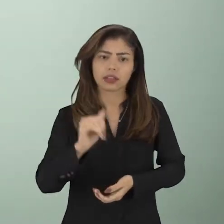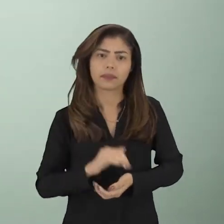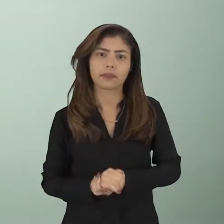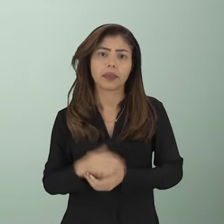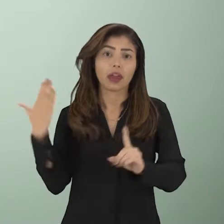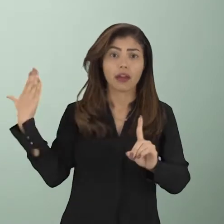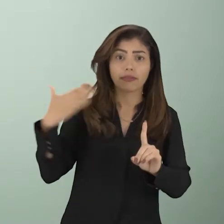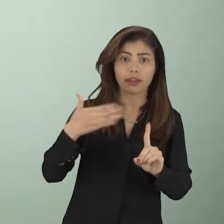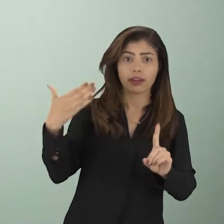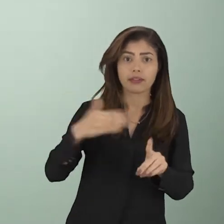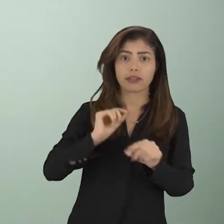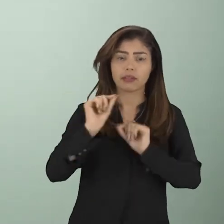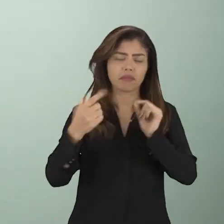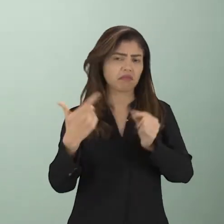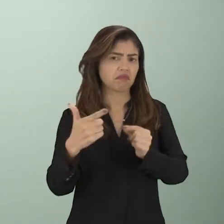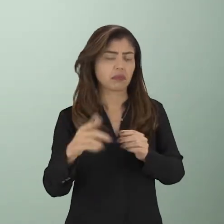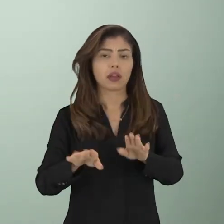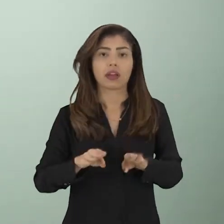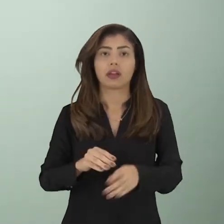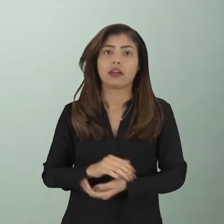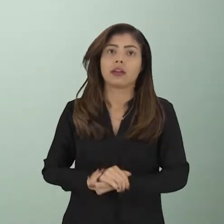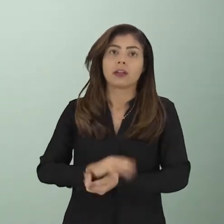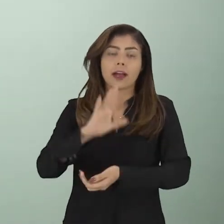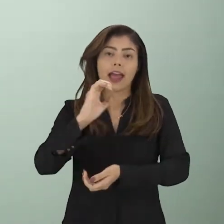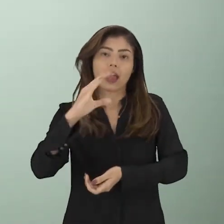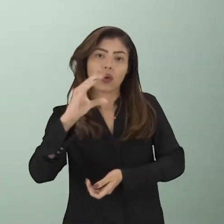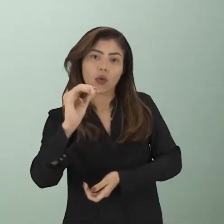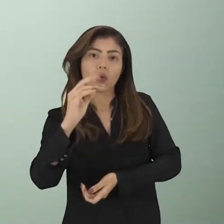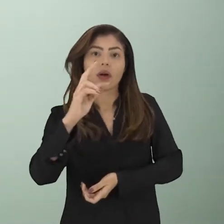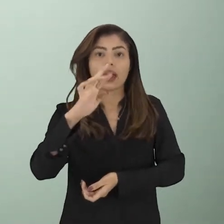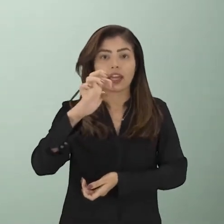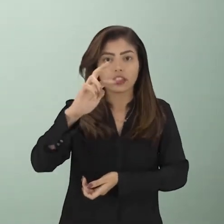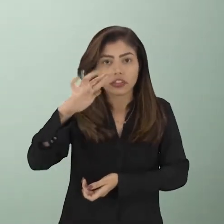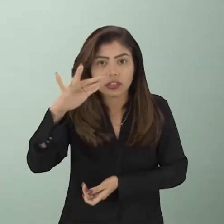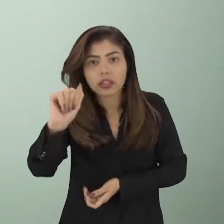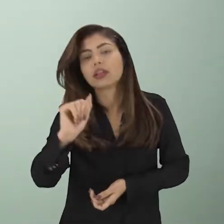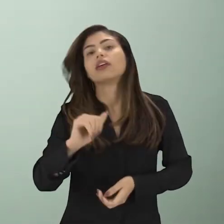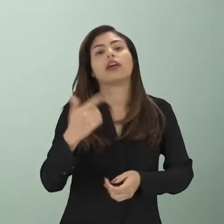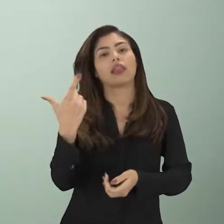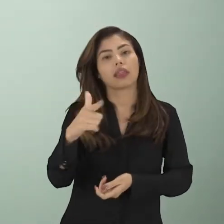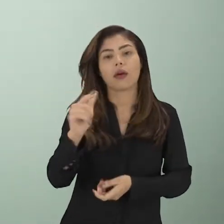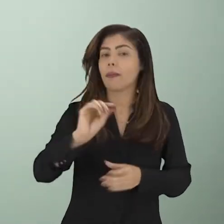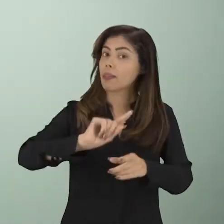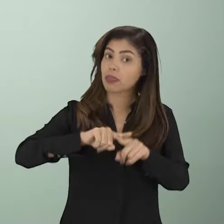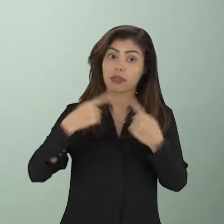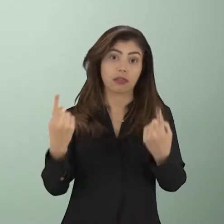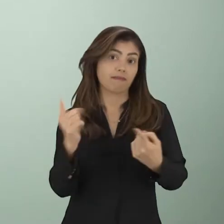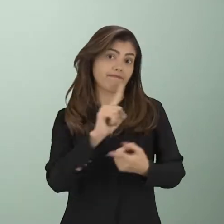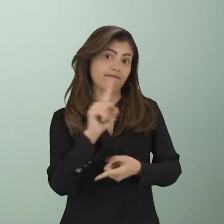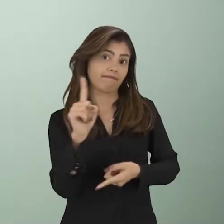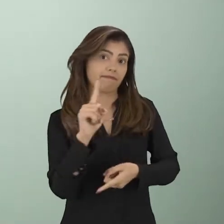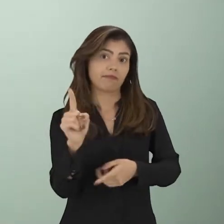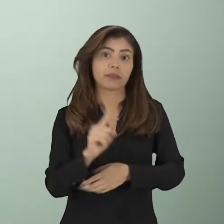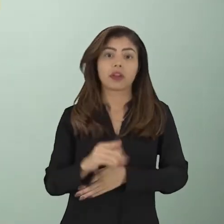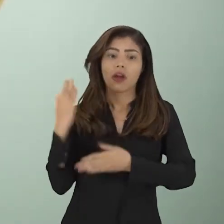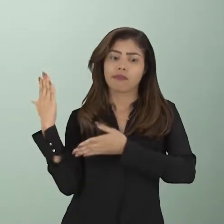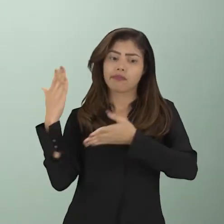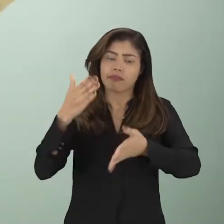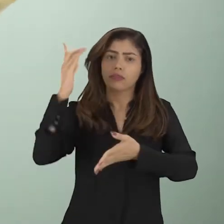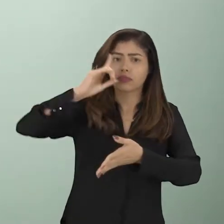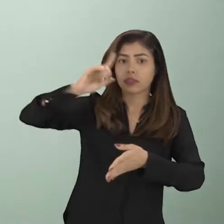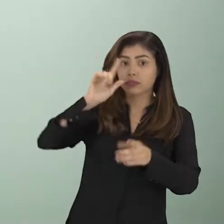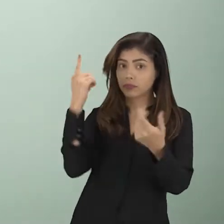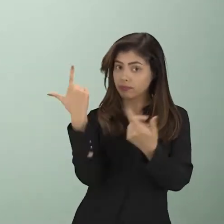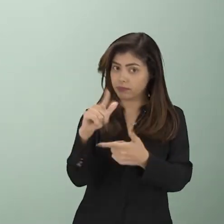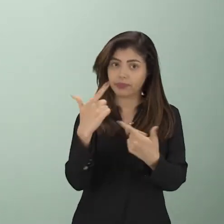são os fundamentos da ecoética, o fundamento teórico, né? Não mais uma referência no ser divino, tal como o